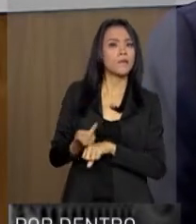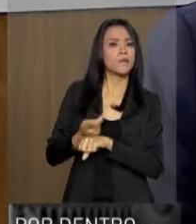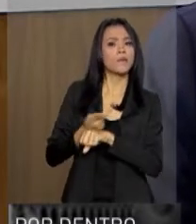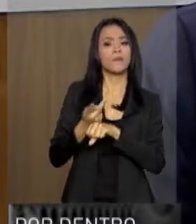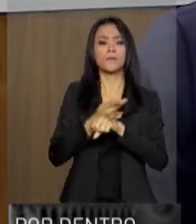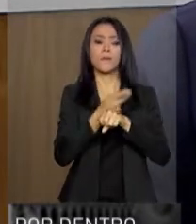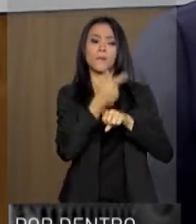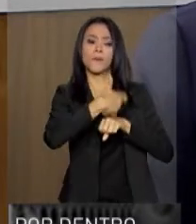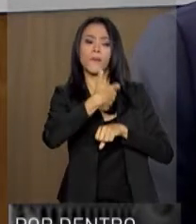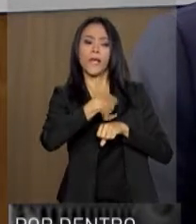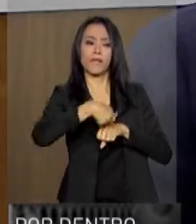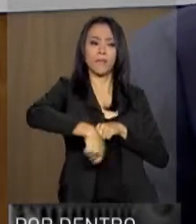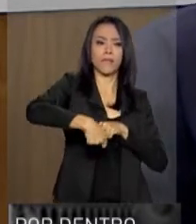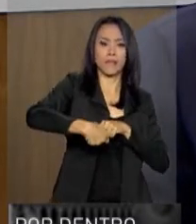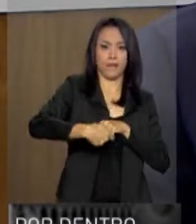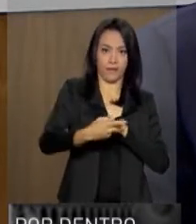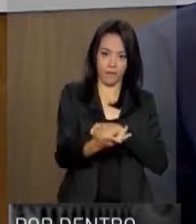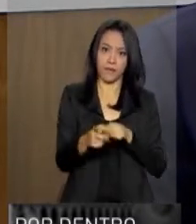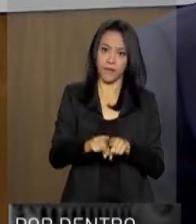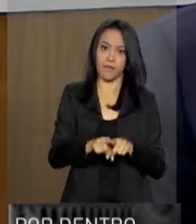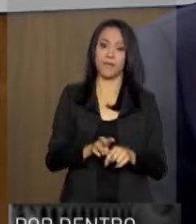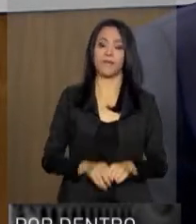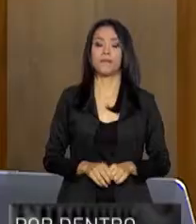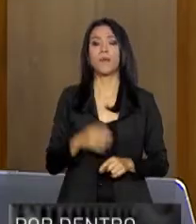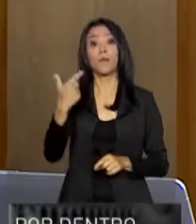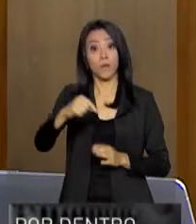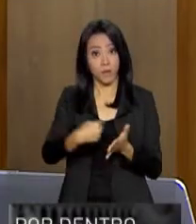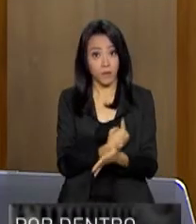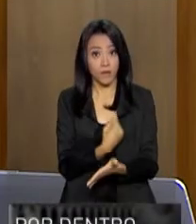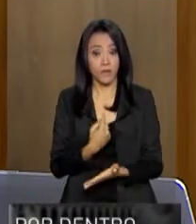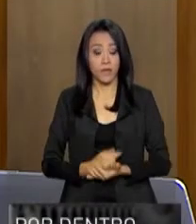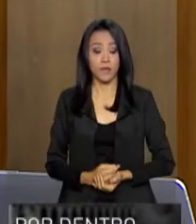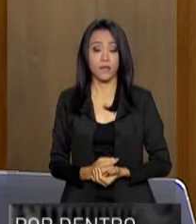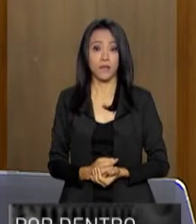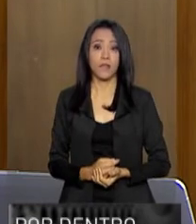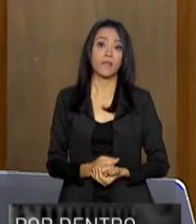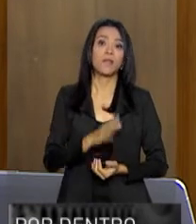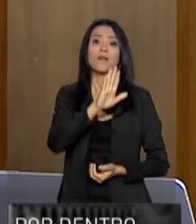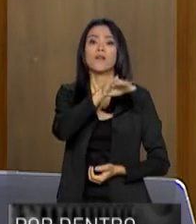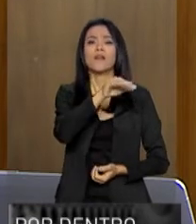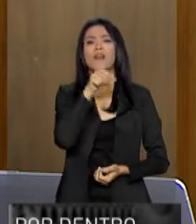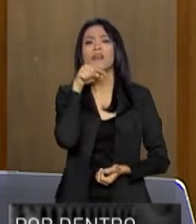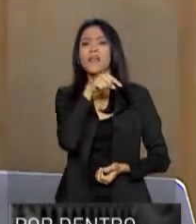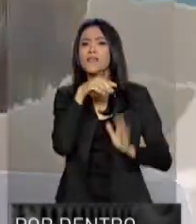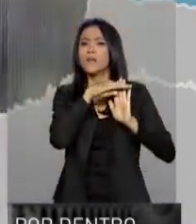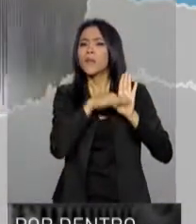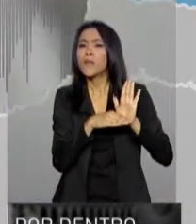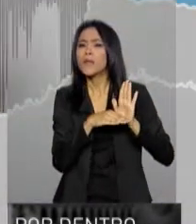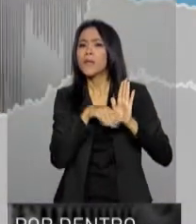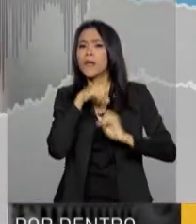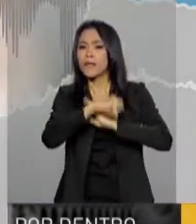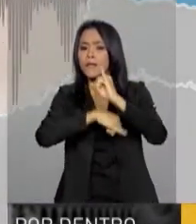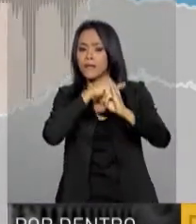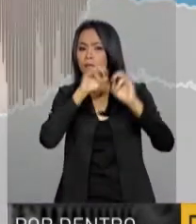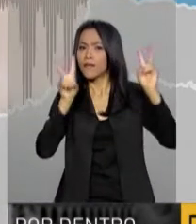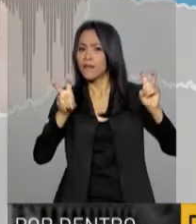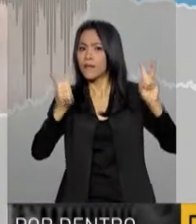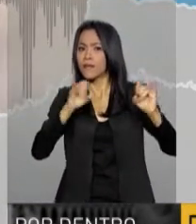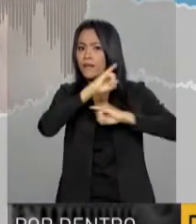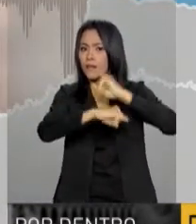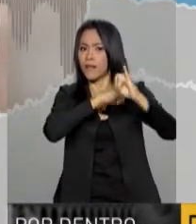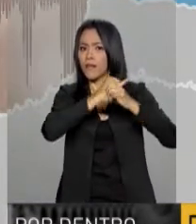sejam necessárias denise mais alguma pergunta ah e se esse programa internet pra todo ele tem é